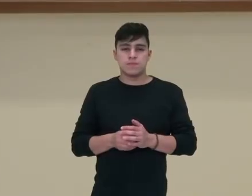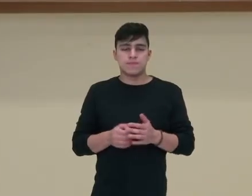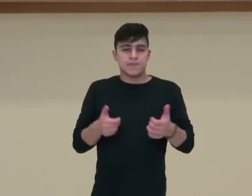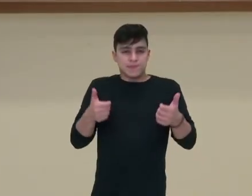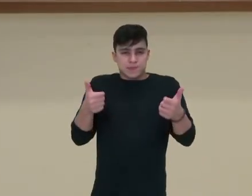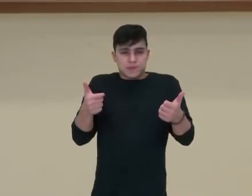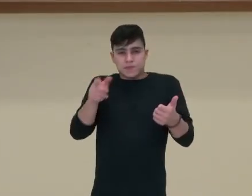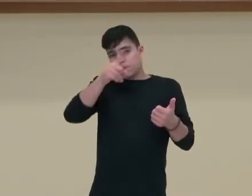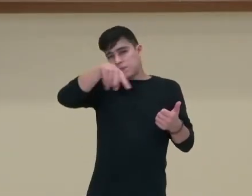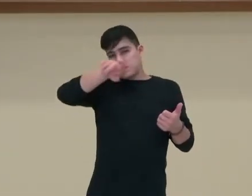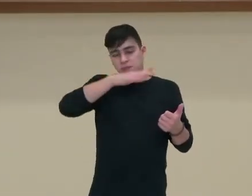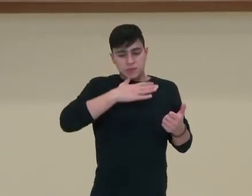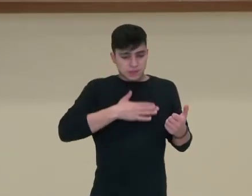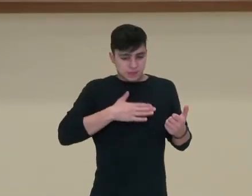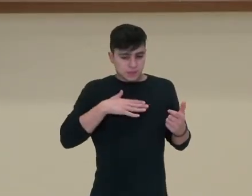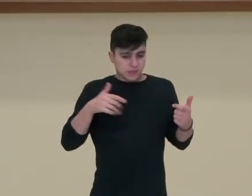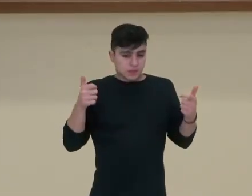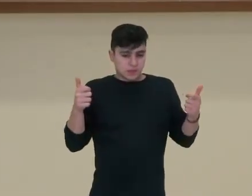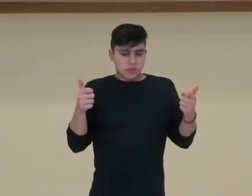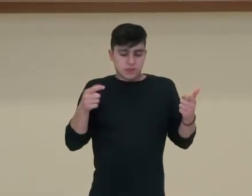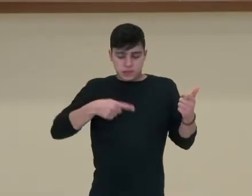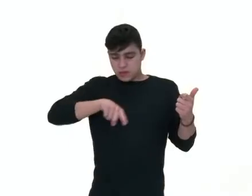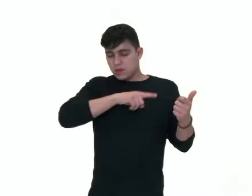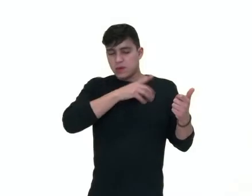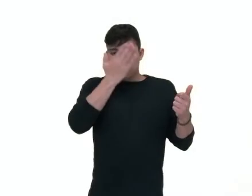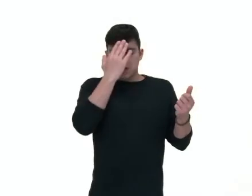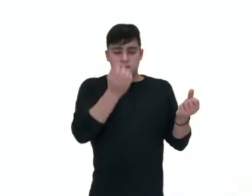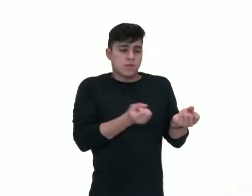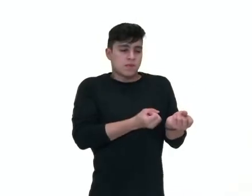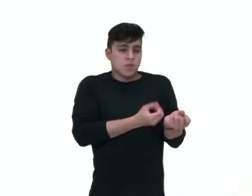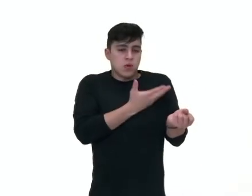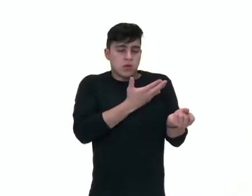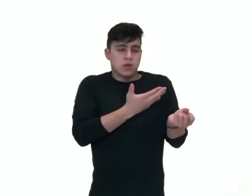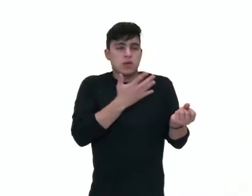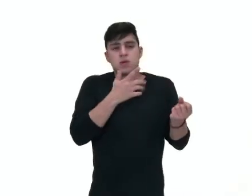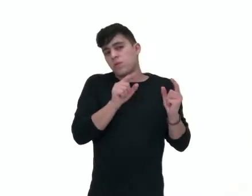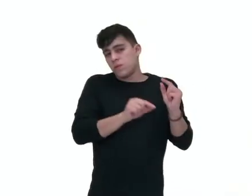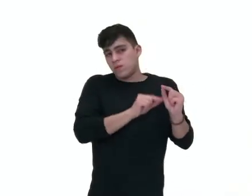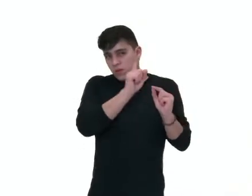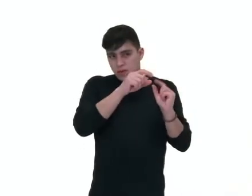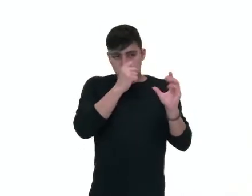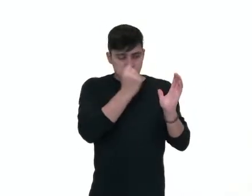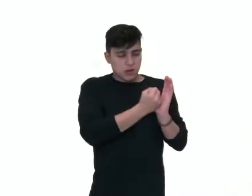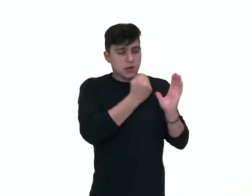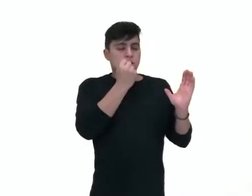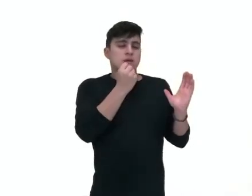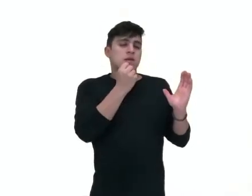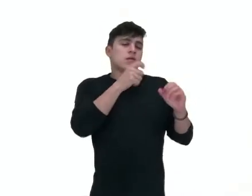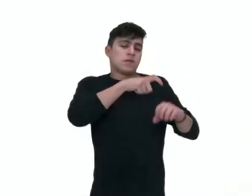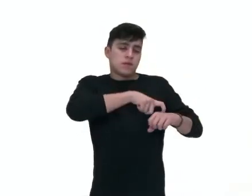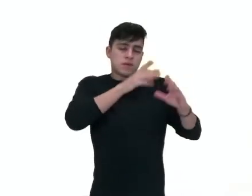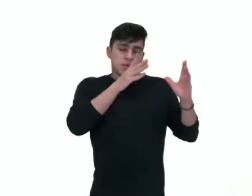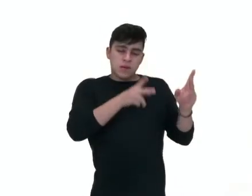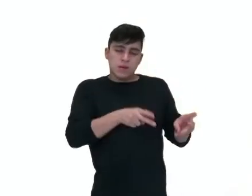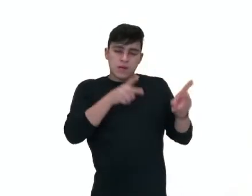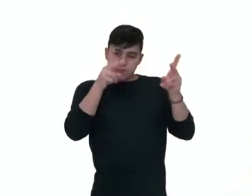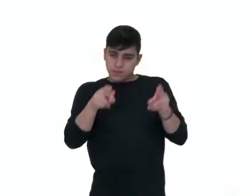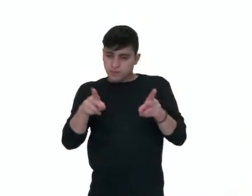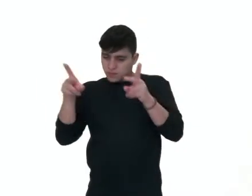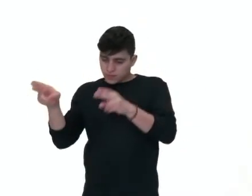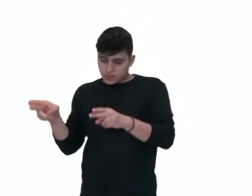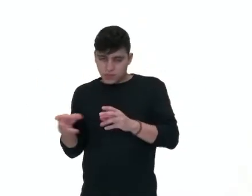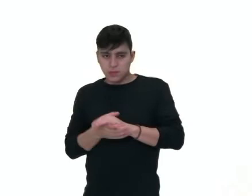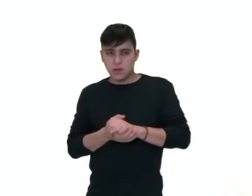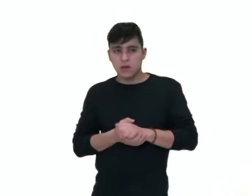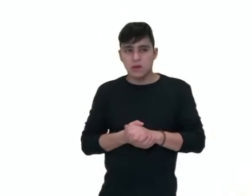E aí, foi tranquilo, né? Então a gente sabe que a pulsação vai ser o quê? Né? Essa marcação, essas batidas idênticas, né? Que se repetem.